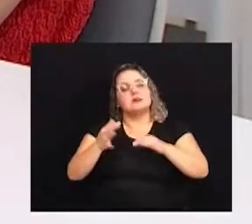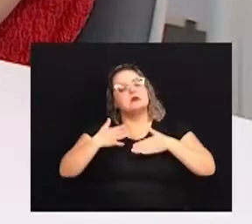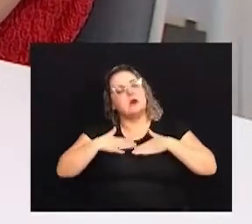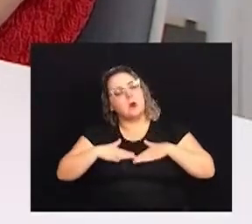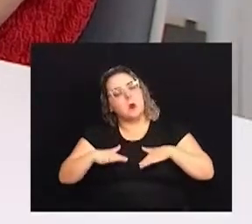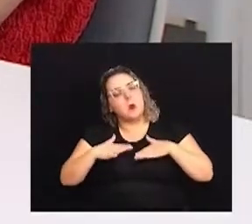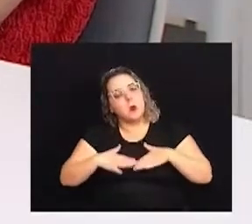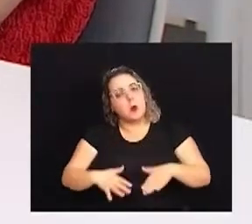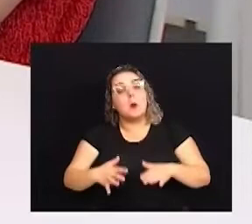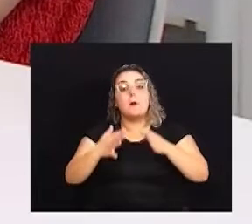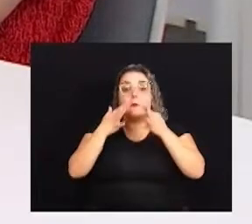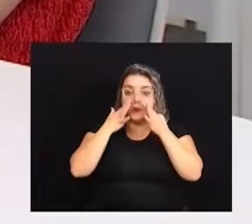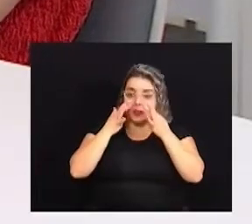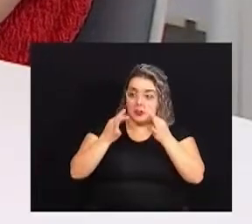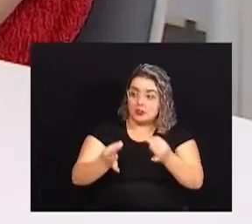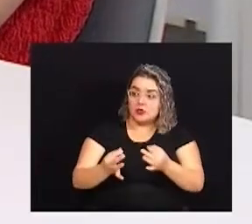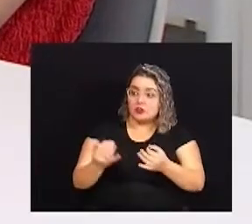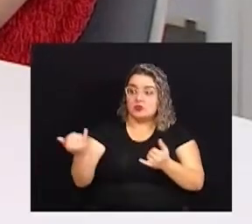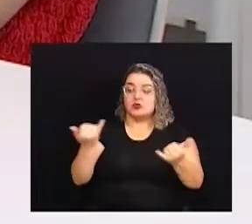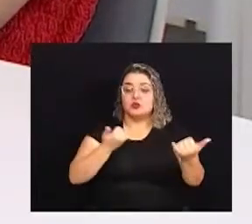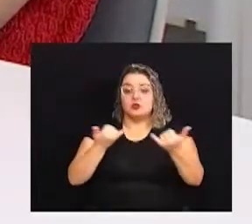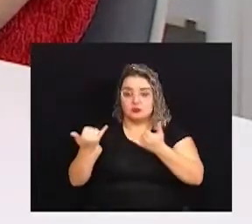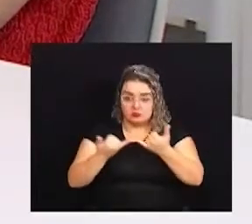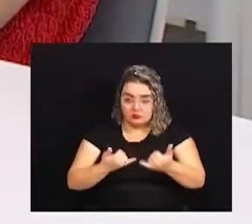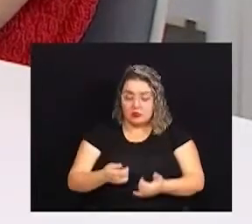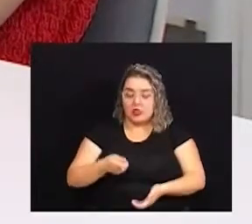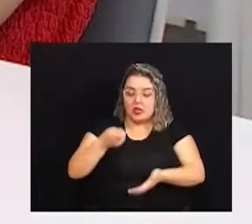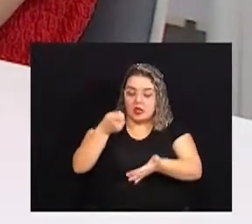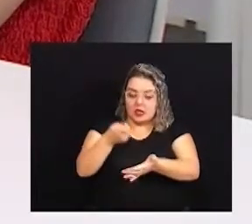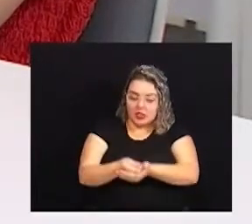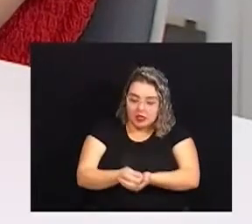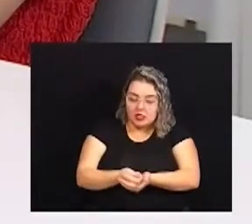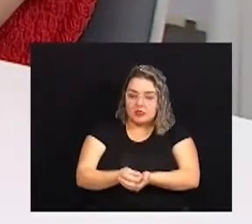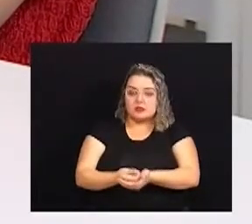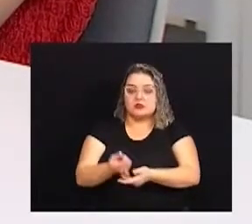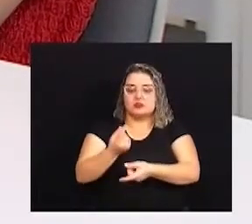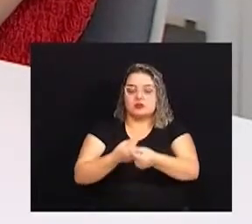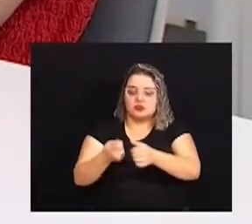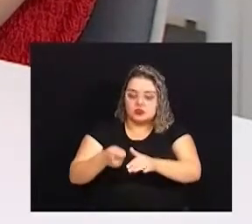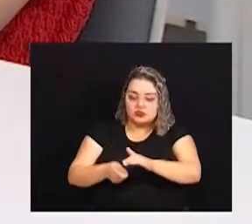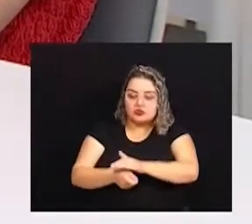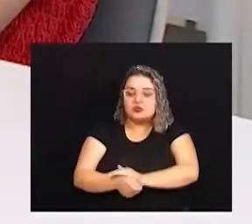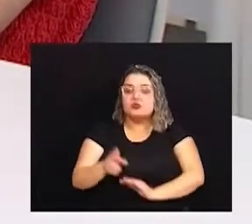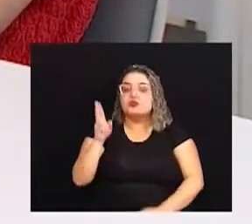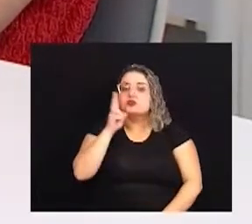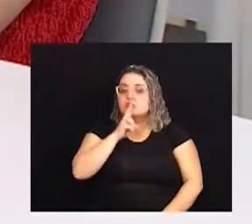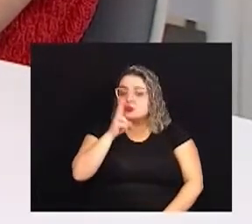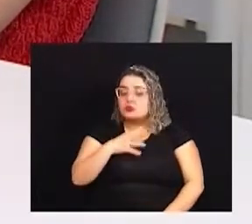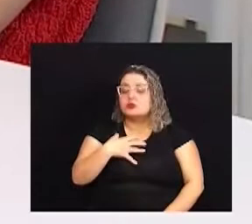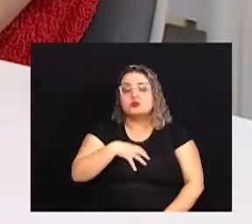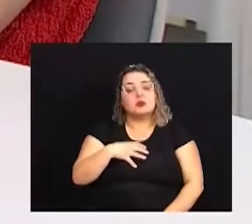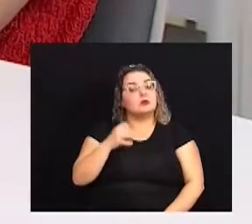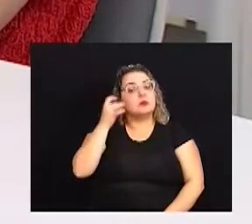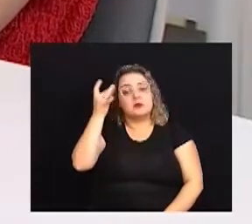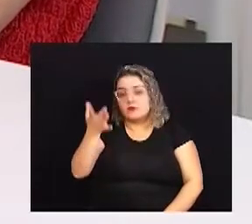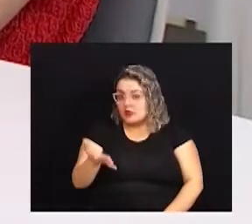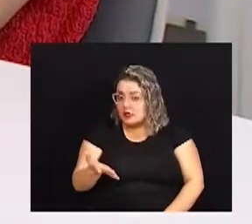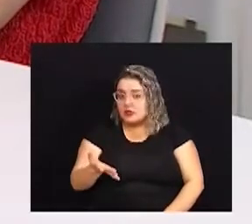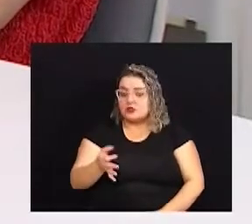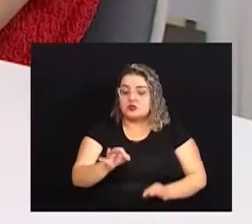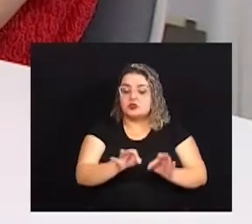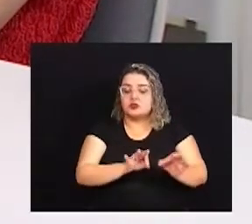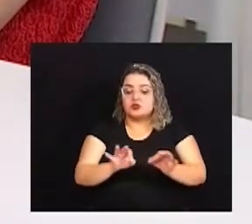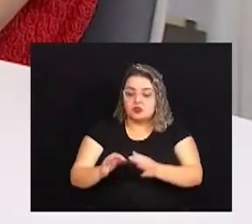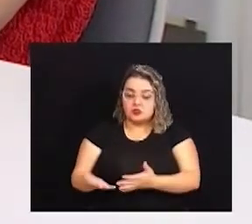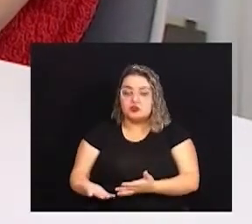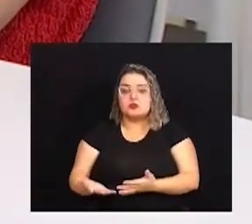vocês assistam com cuidado, prestem bem atenção no que ele falou para garantir a reserva de emergência de vocês da forma que